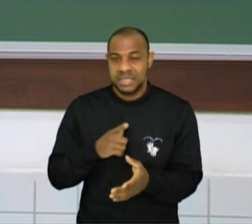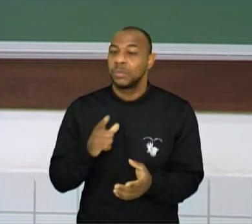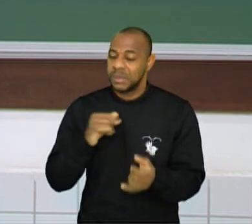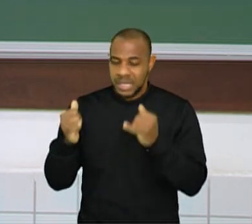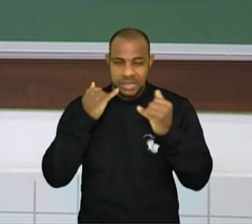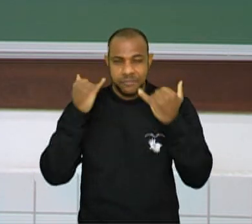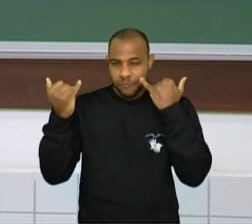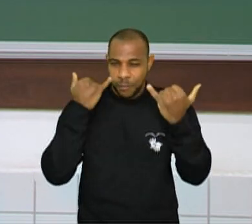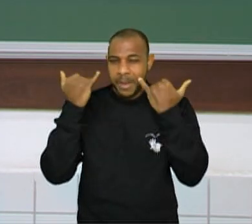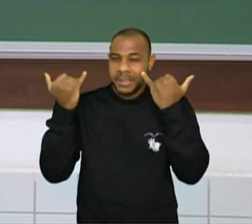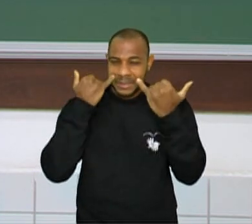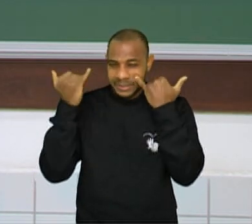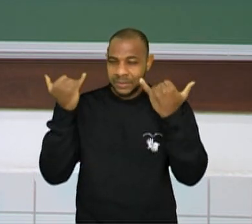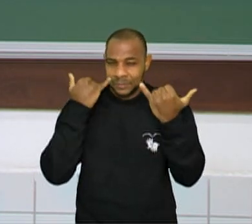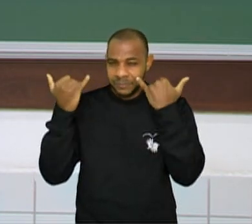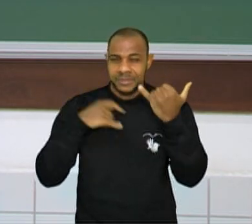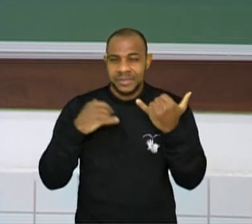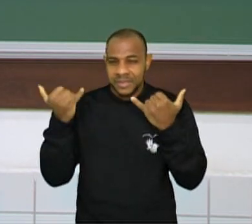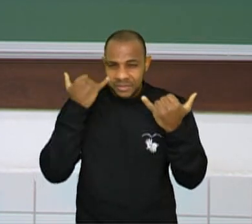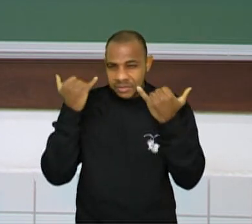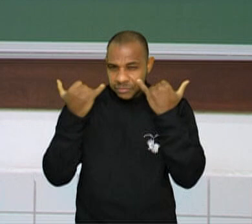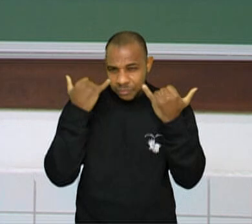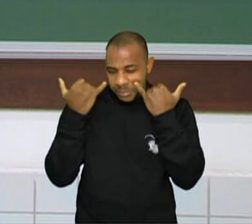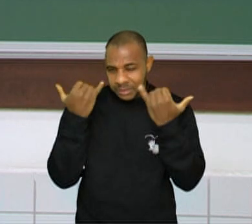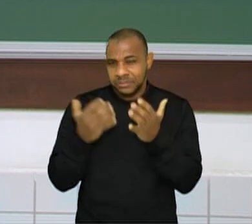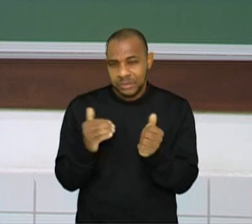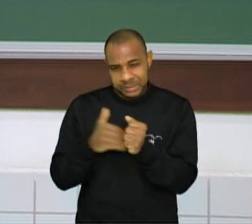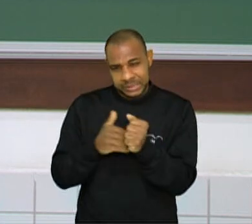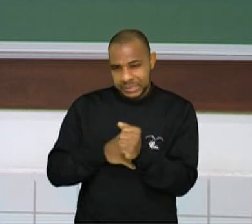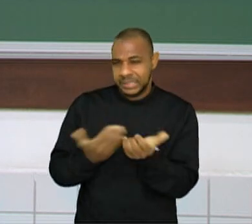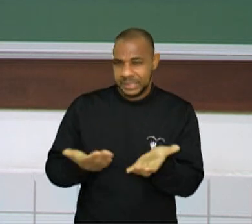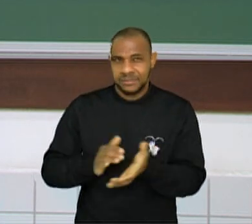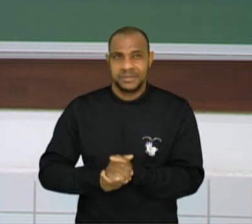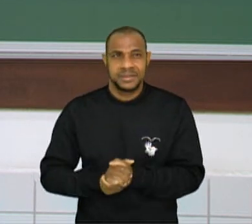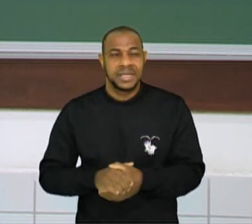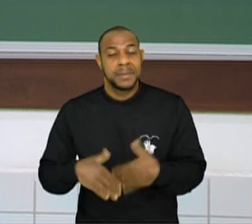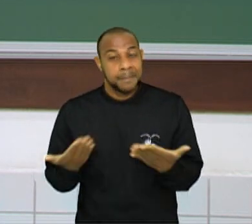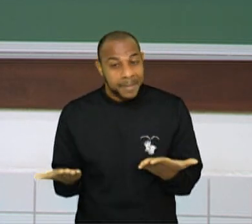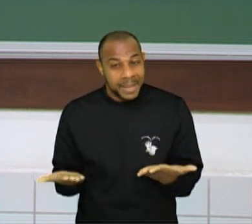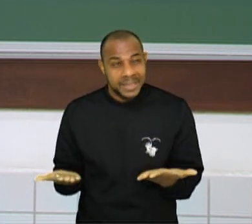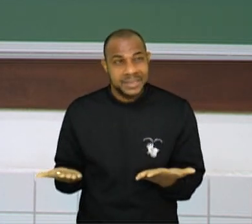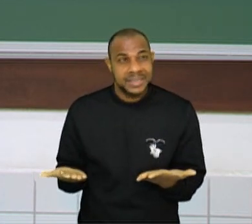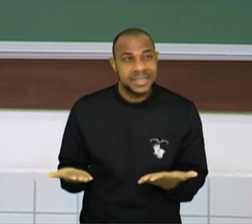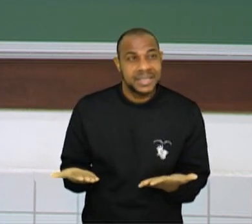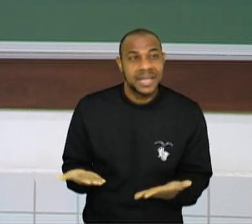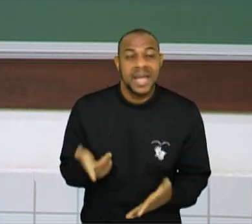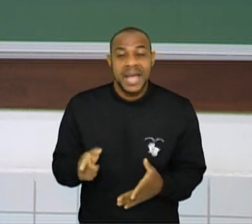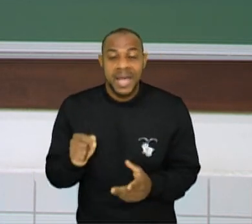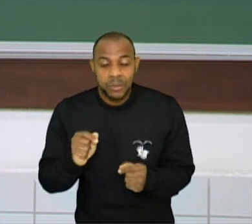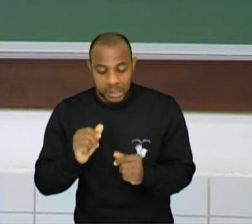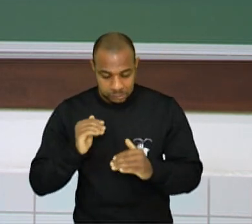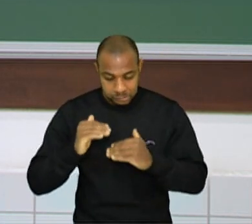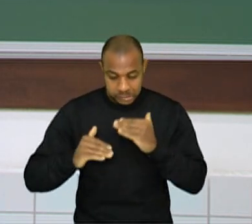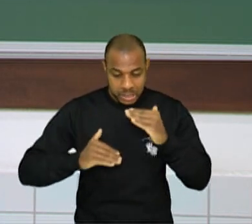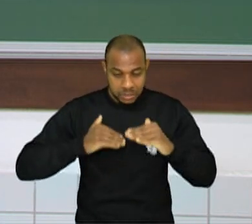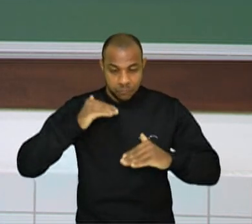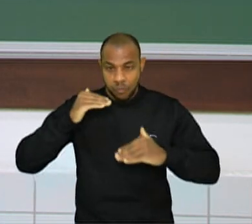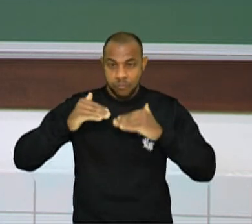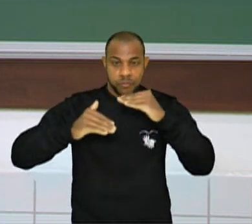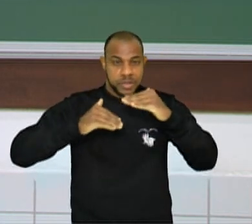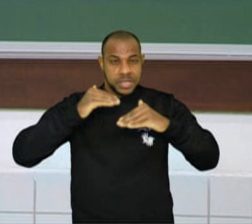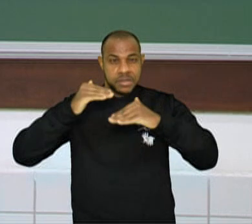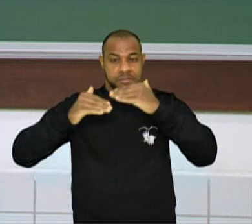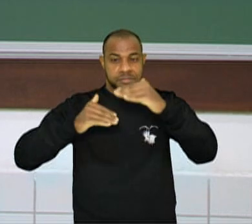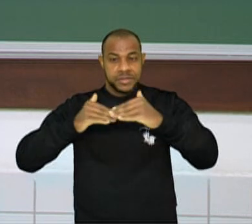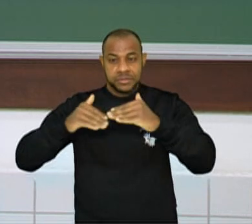né, como presidente, de que havia um risco assim à sua segurança. Enquanto isso, é desenvolvido no parlamento o